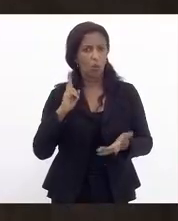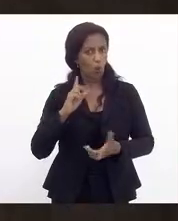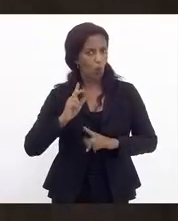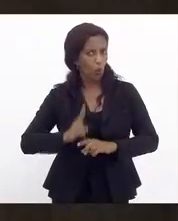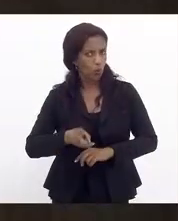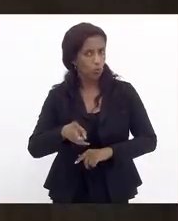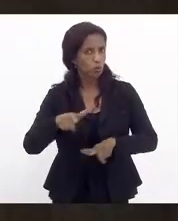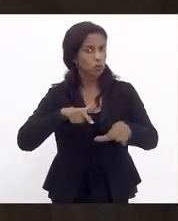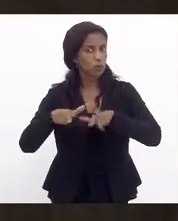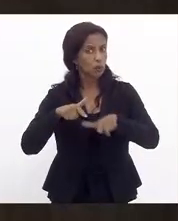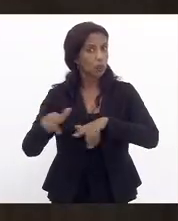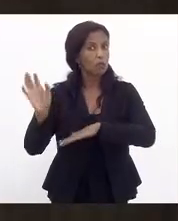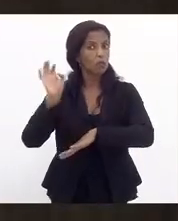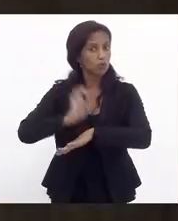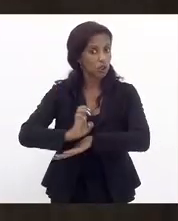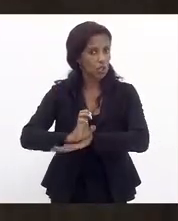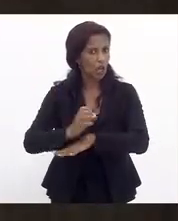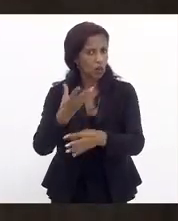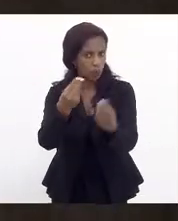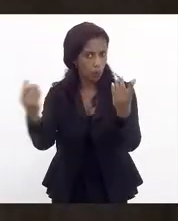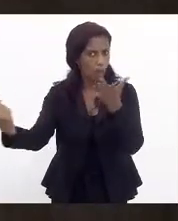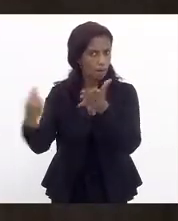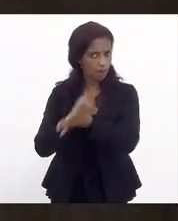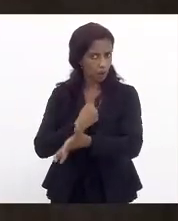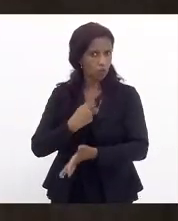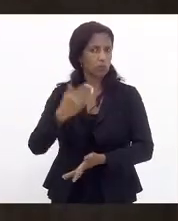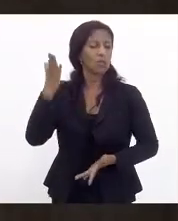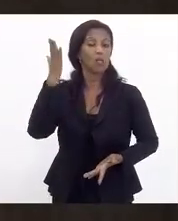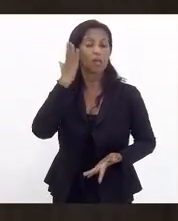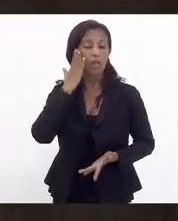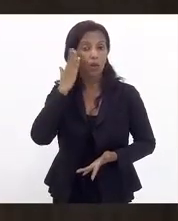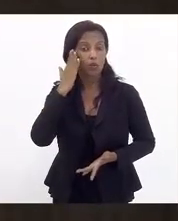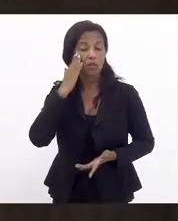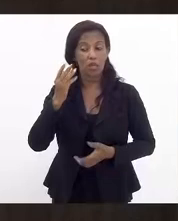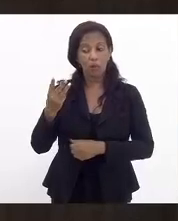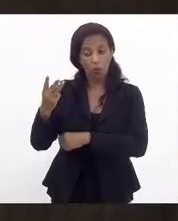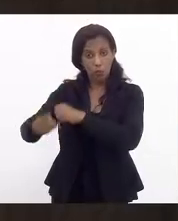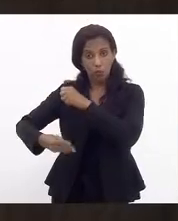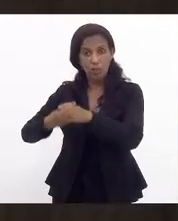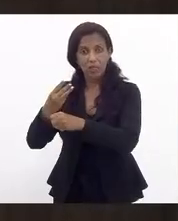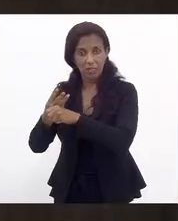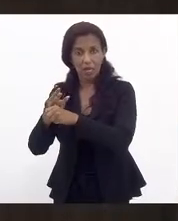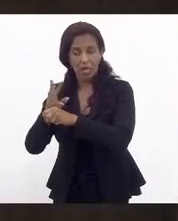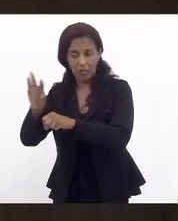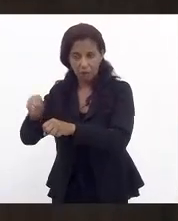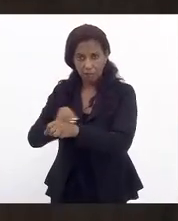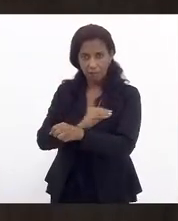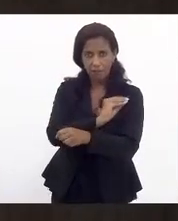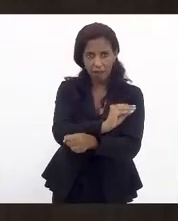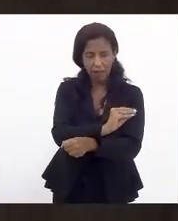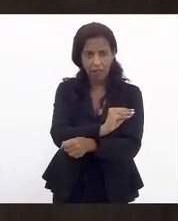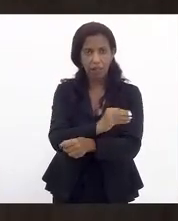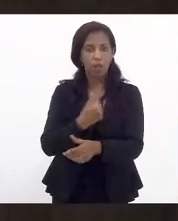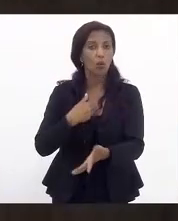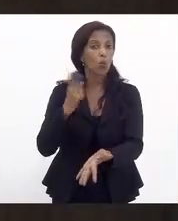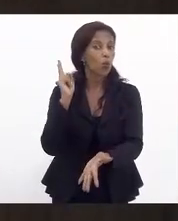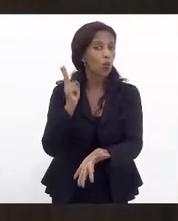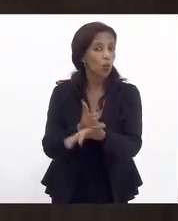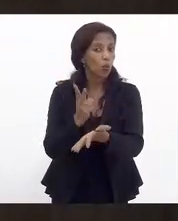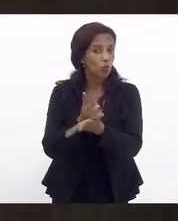e eu queria saber se do Senhor que muito me pergunta eu sei que eu levarei o meu triênio a pergunta é a seguinte